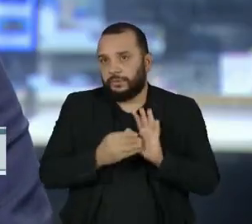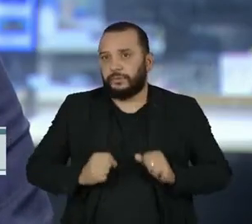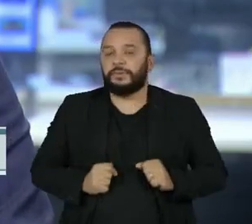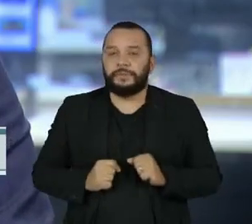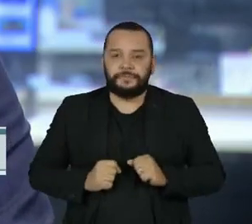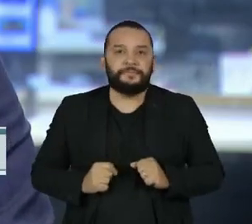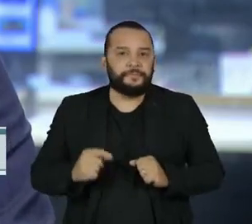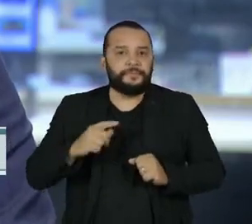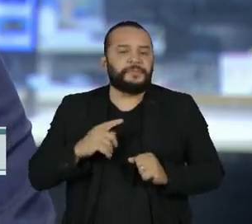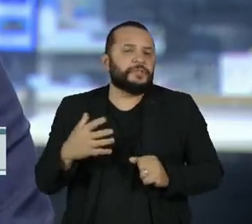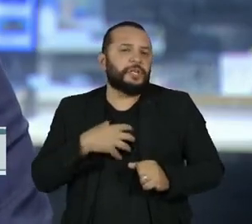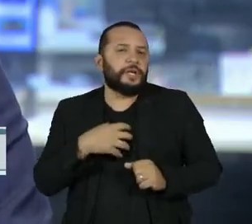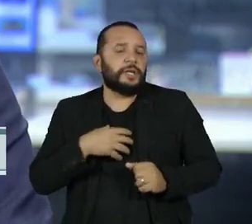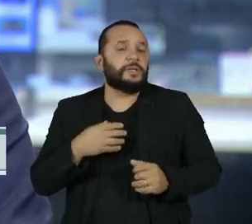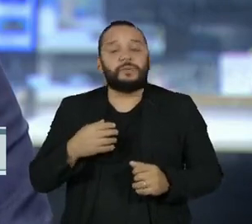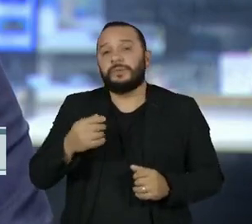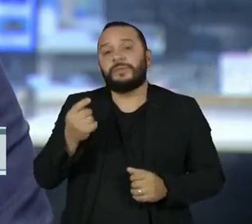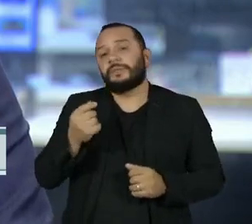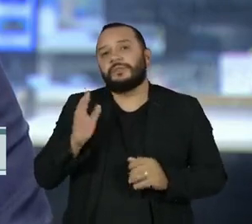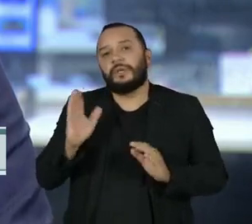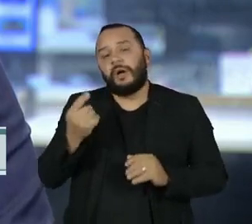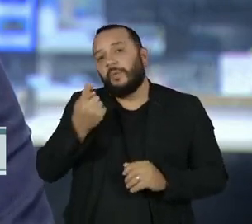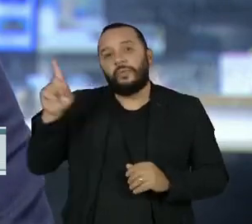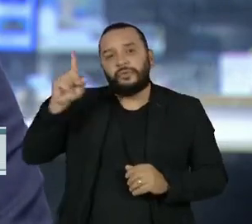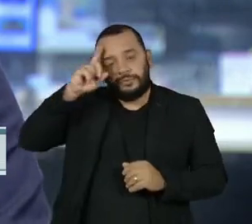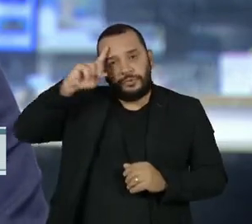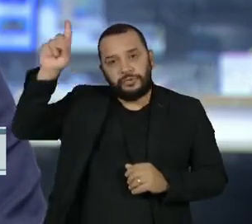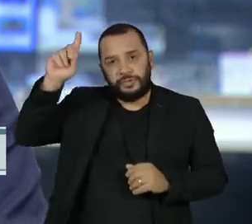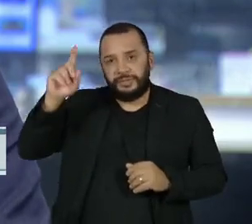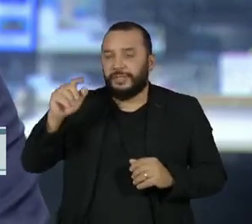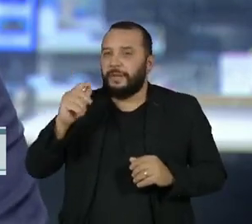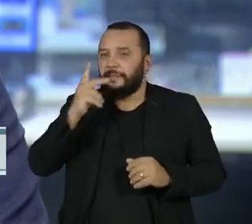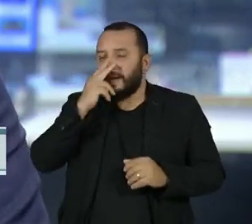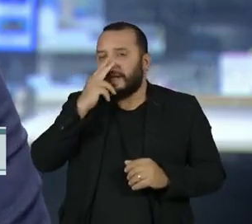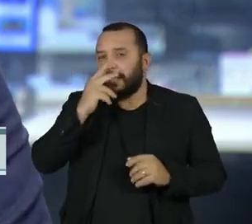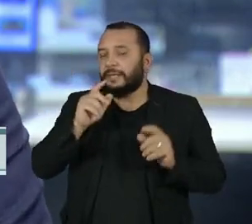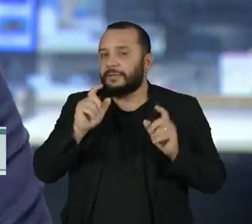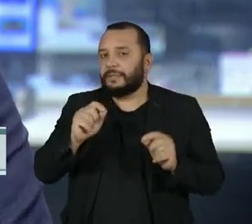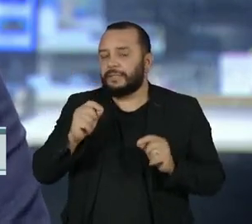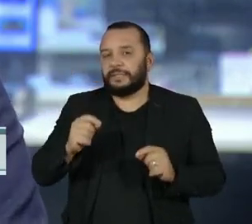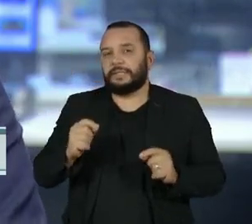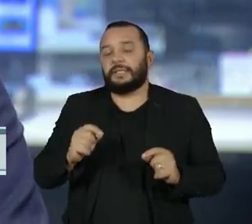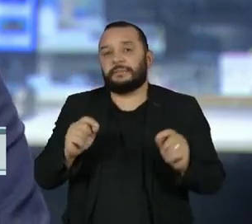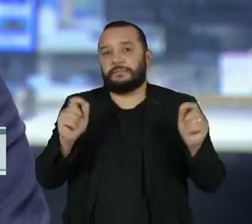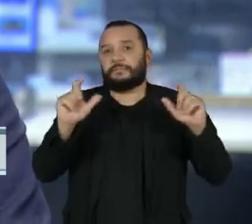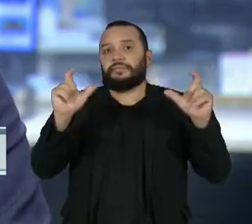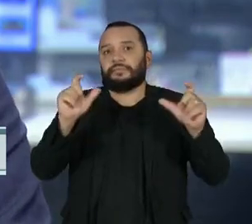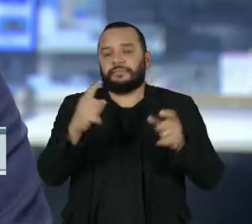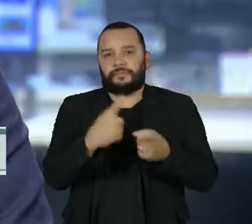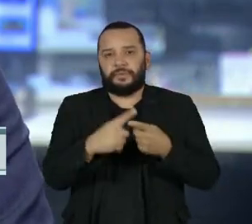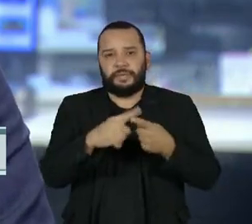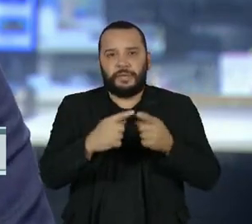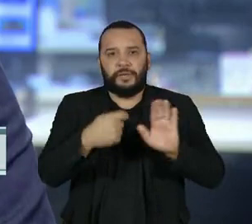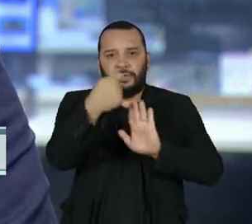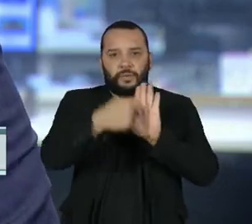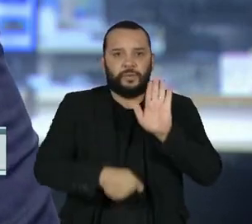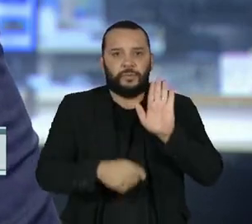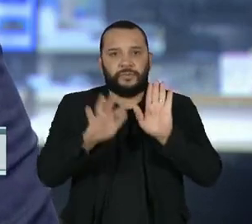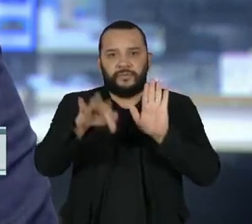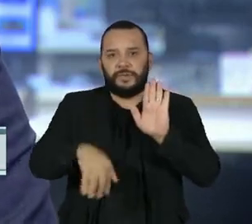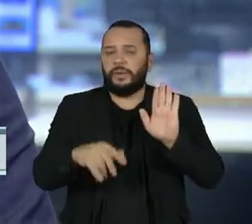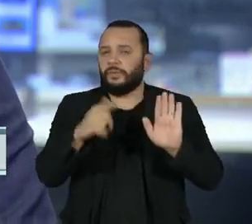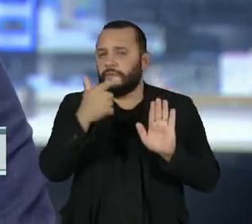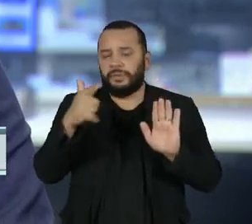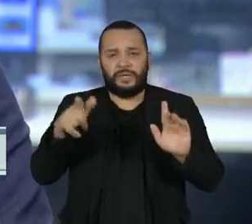no segundo e último dia do encontro é de quase ressaca depois da divulgação do documento final que não inclui nem